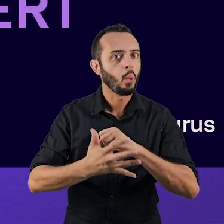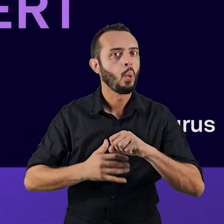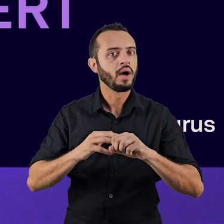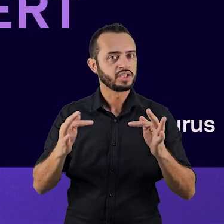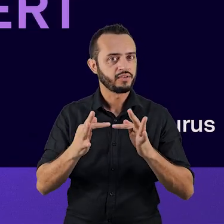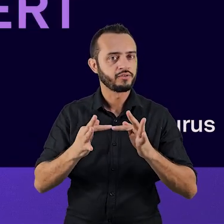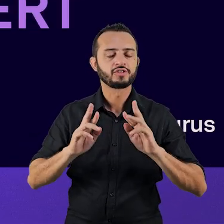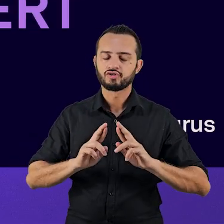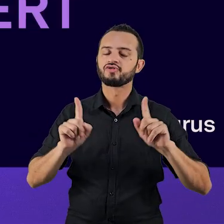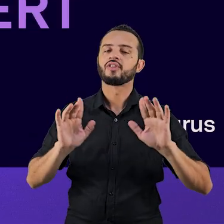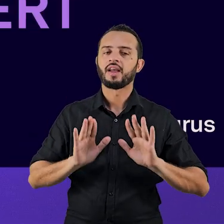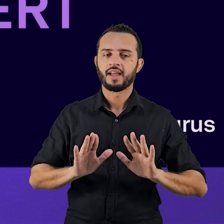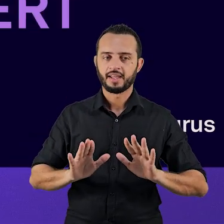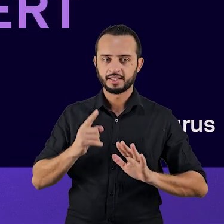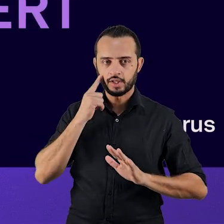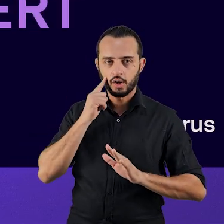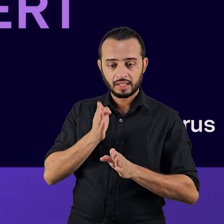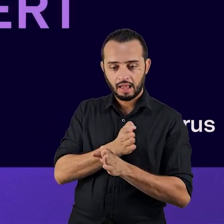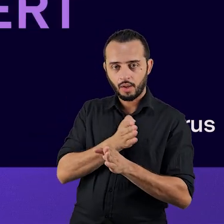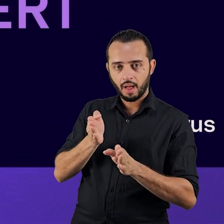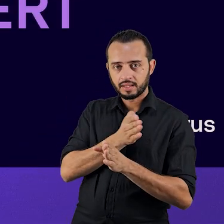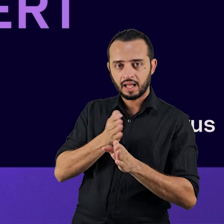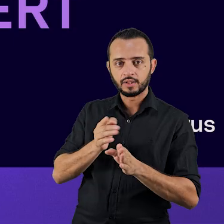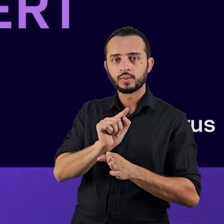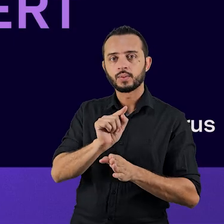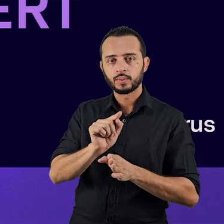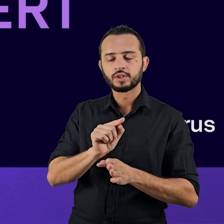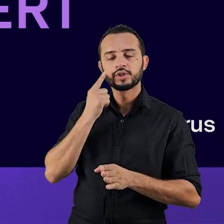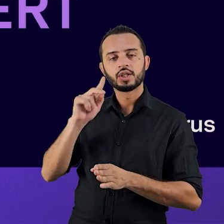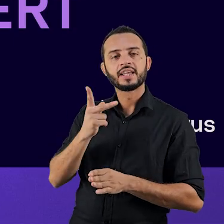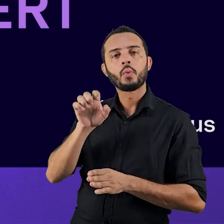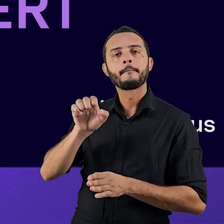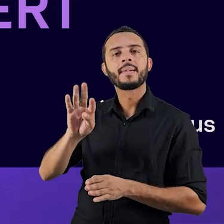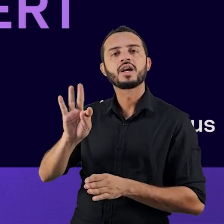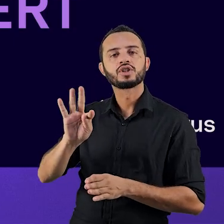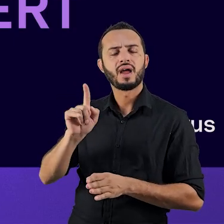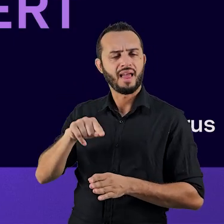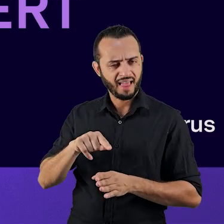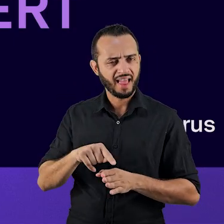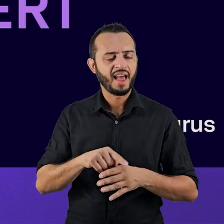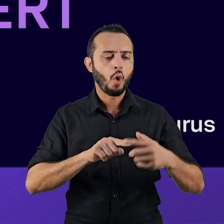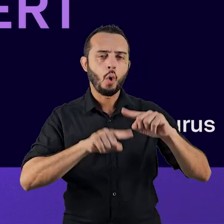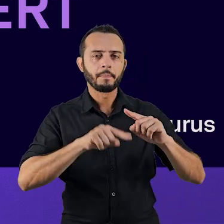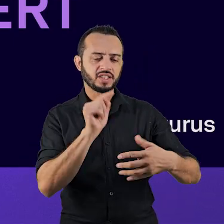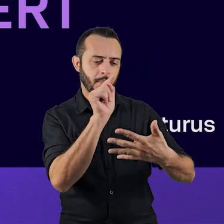o análogo ao espaço de fase é o espaço de Hilbert. É um conjunto de